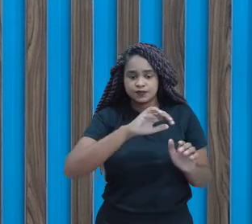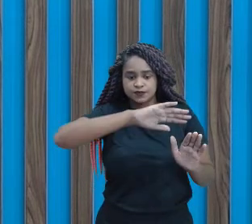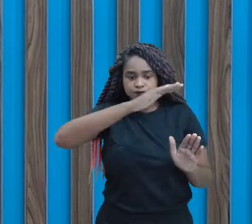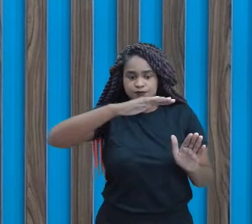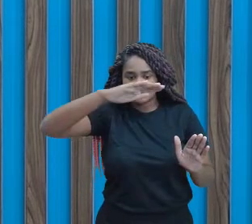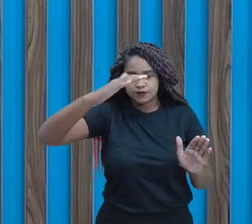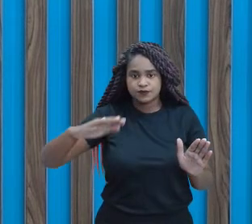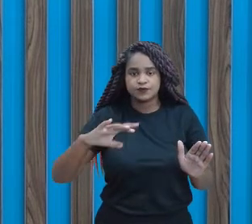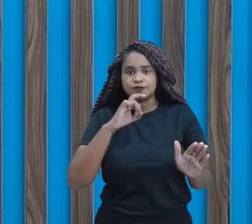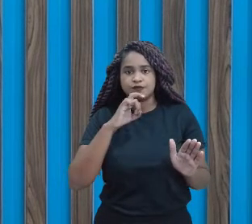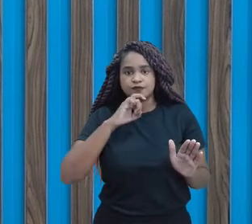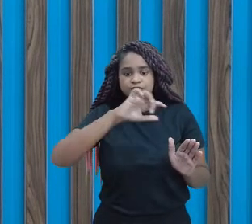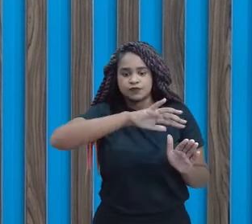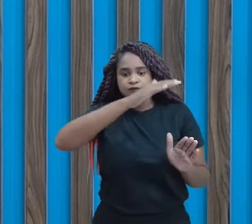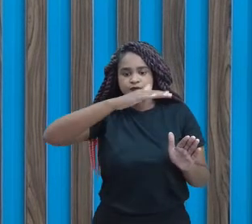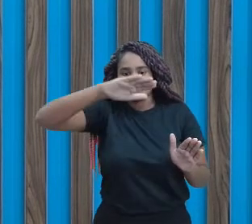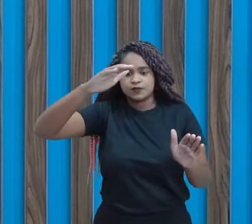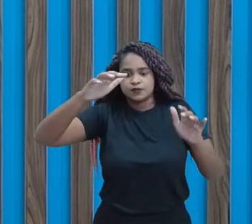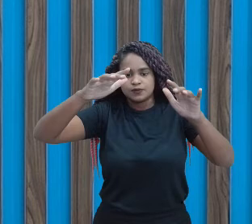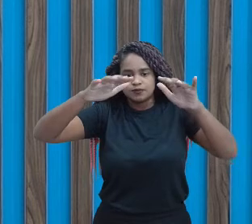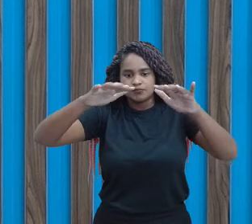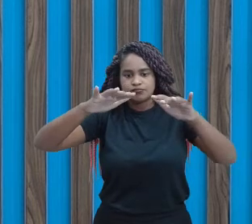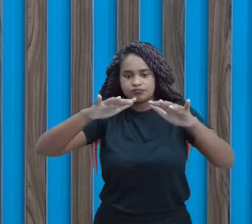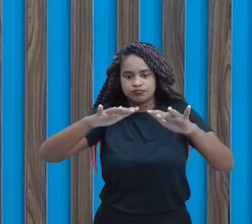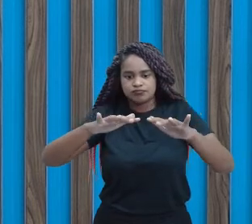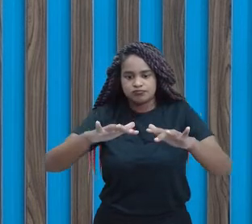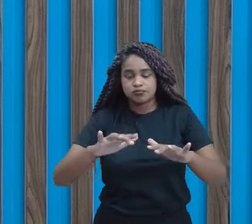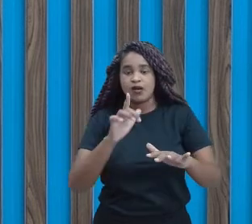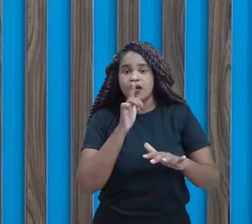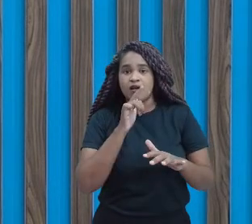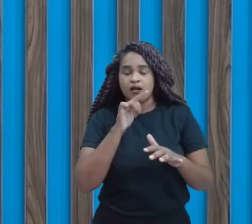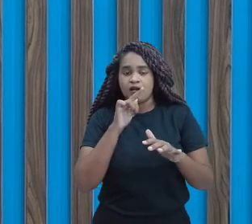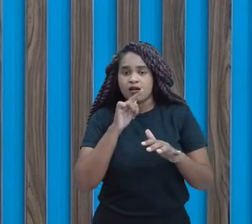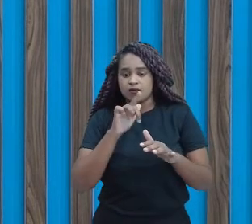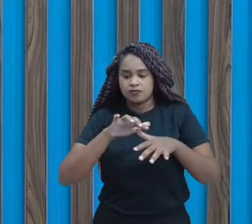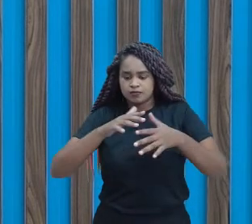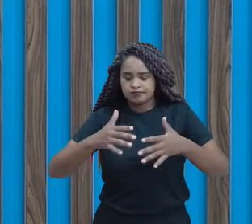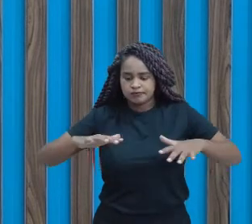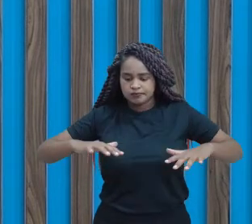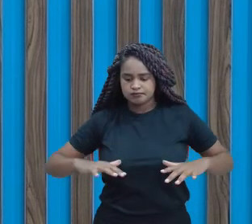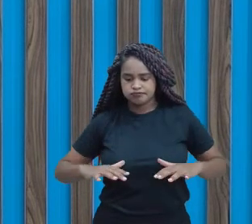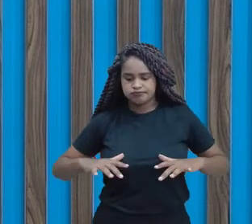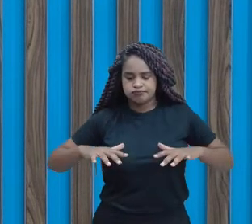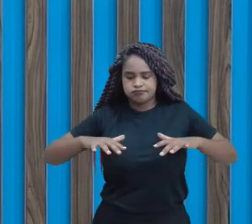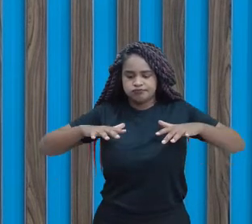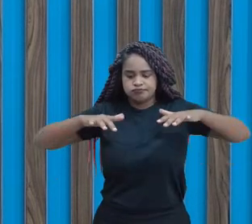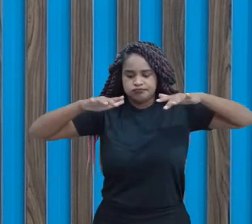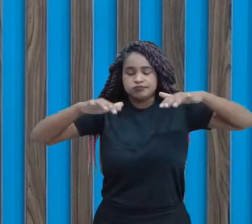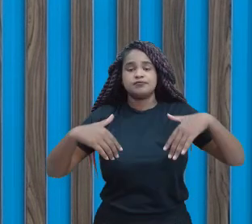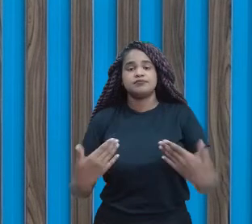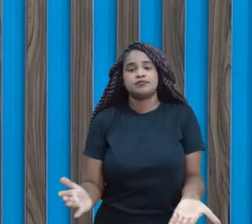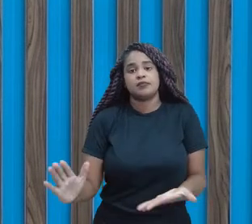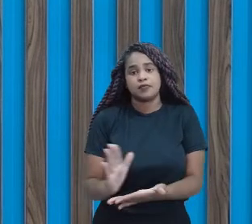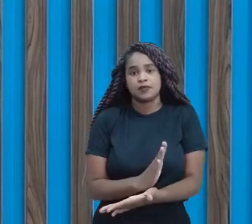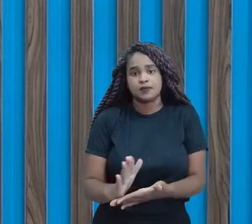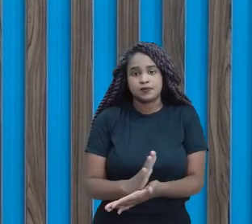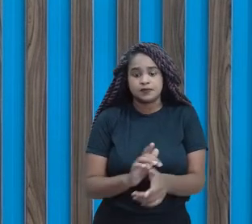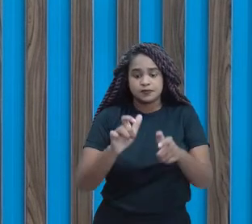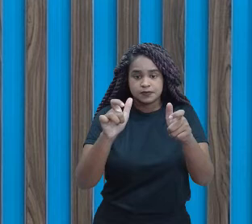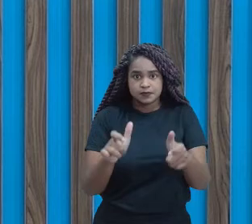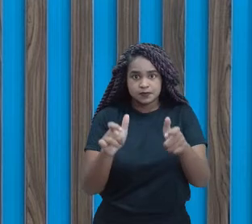um aumento no volume de água. Então isso vai criar enchentes em muitos lugares, vai